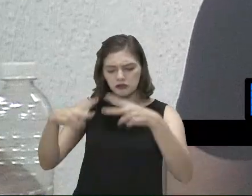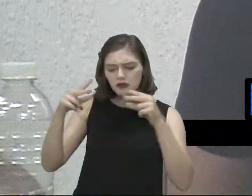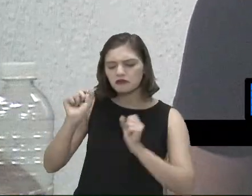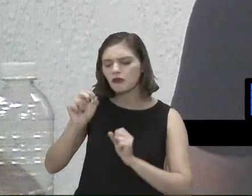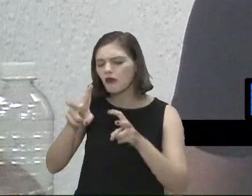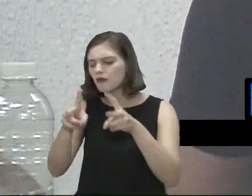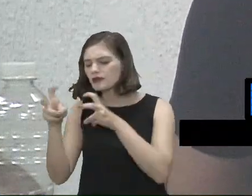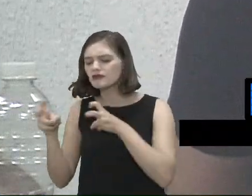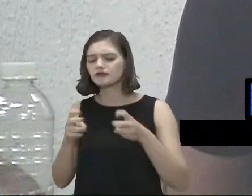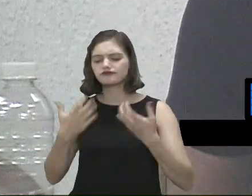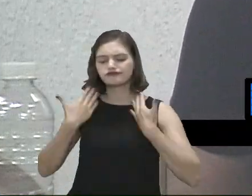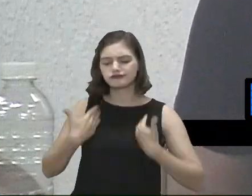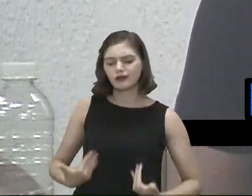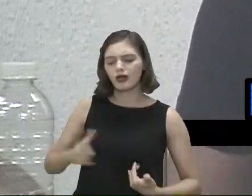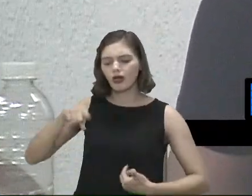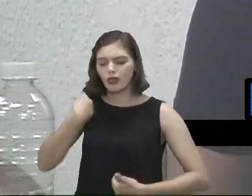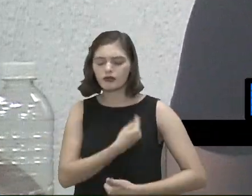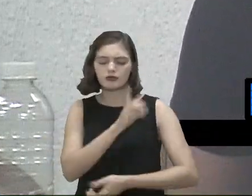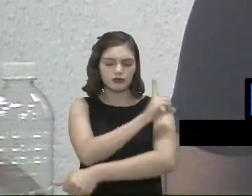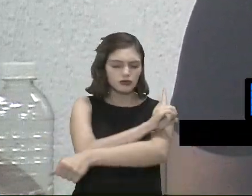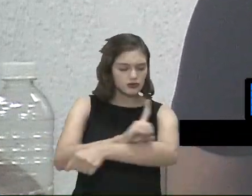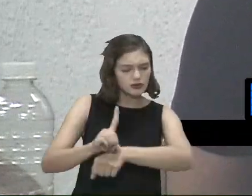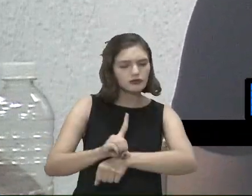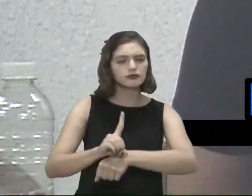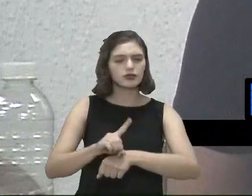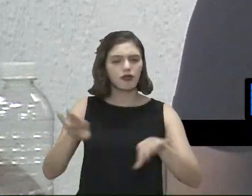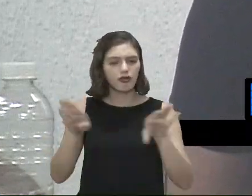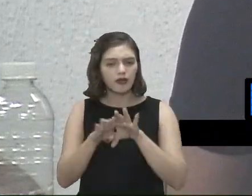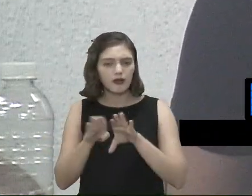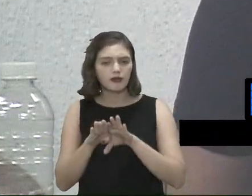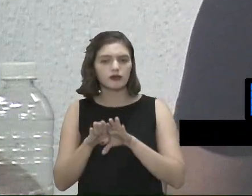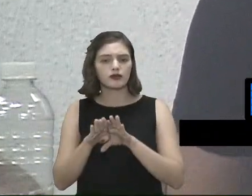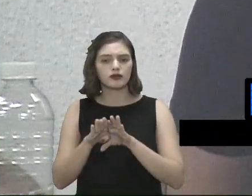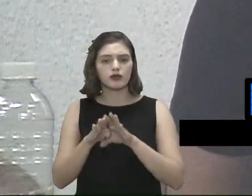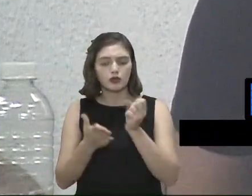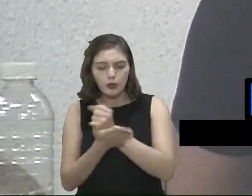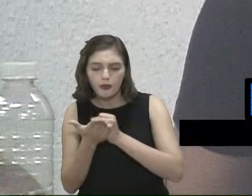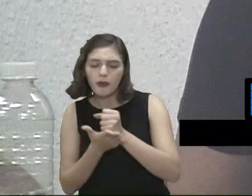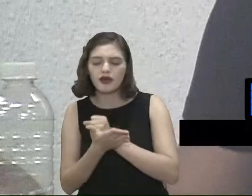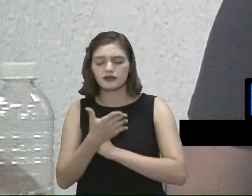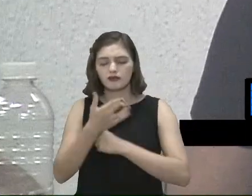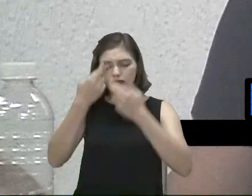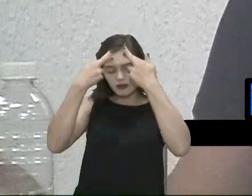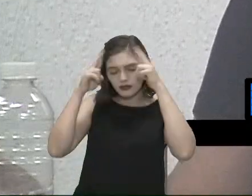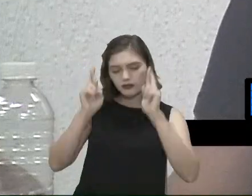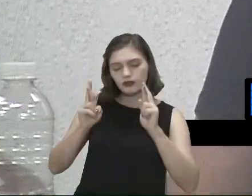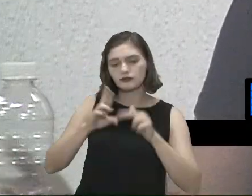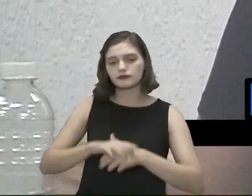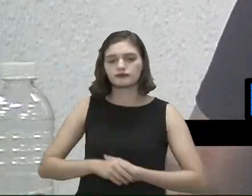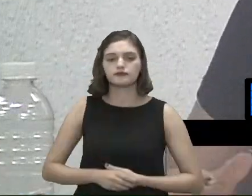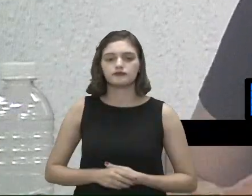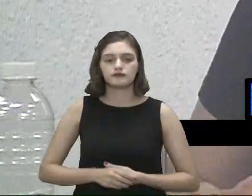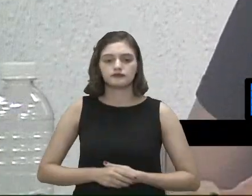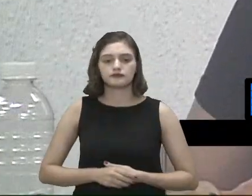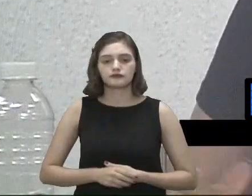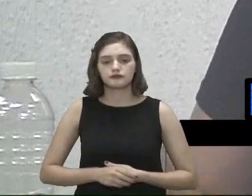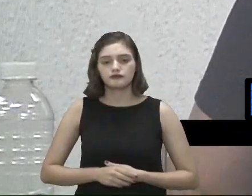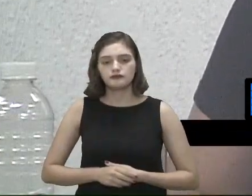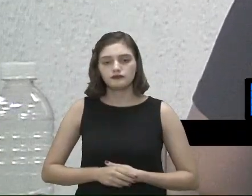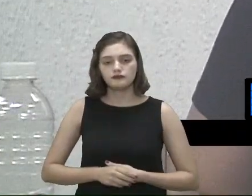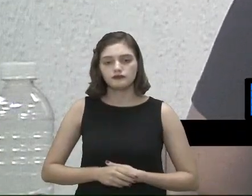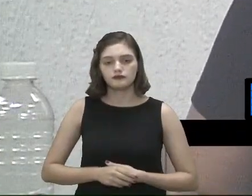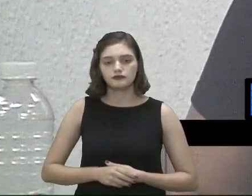corpos e viram que somos dignas, dignos e dignas também, do mínimo, do básico, né?